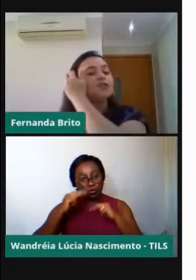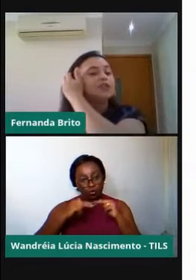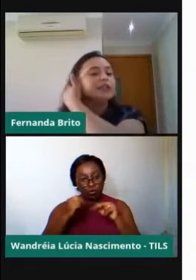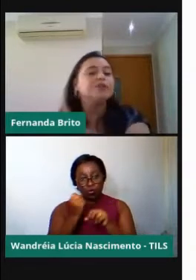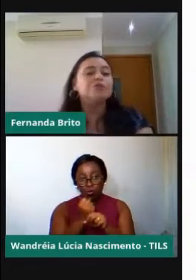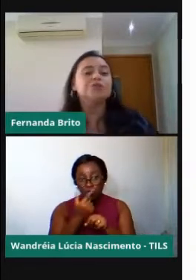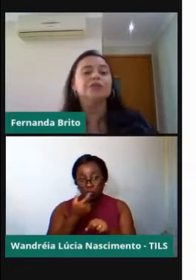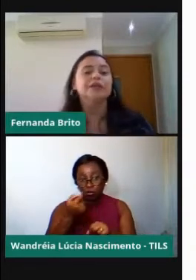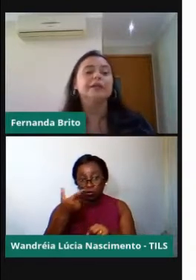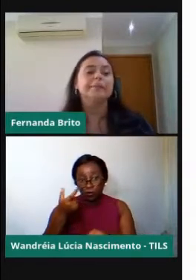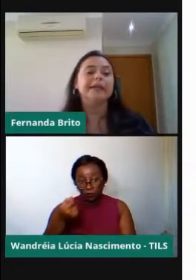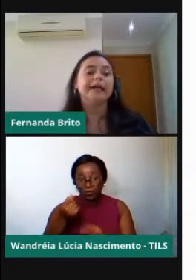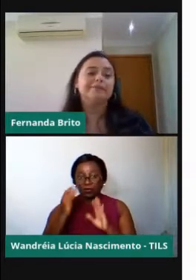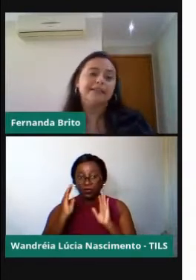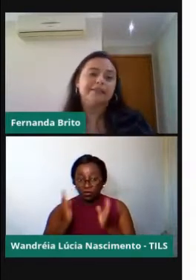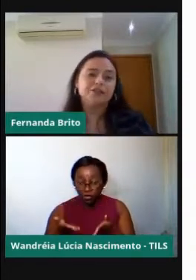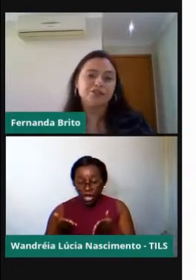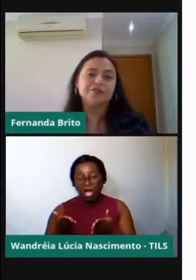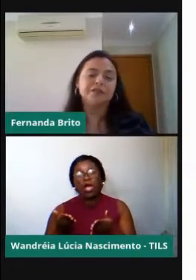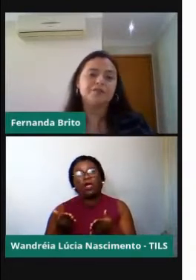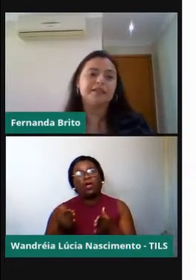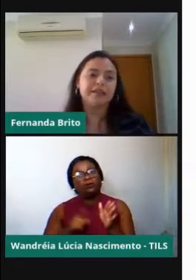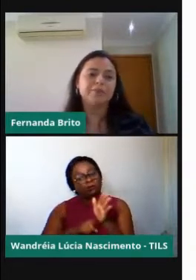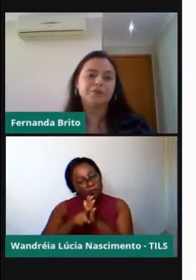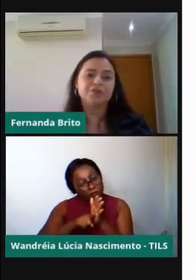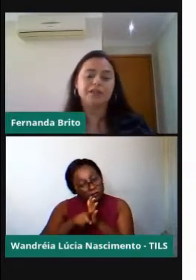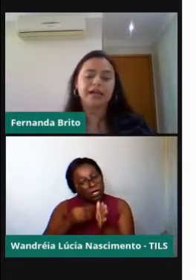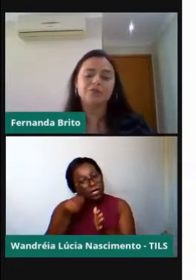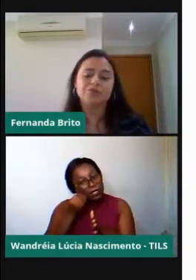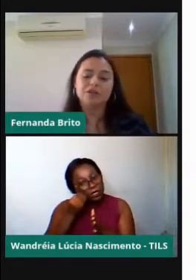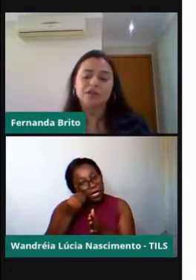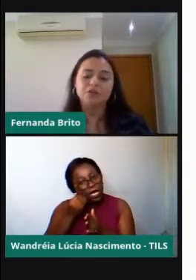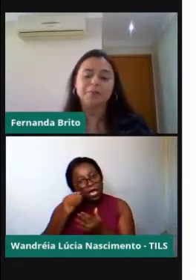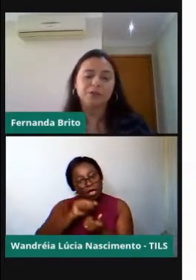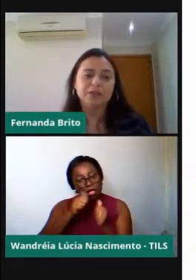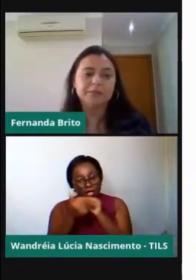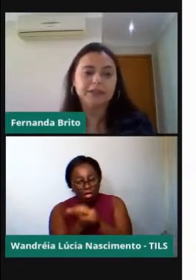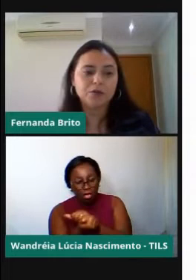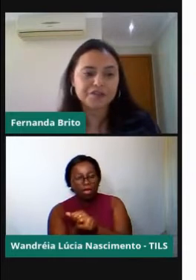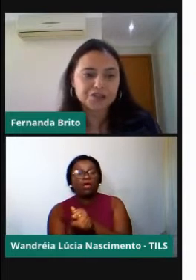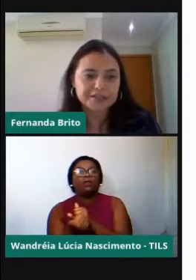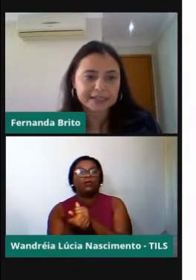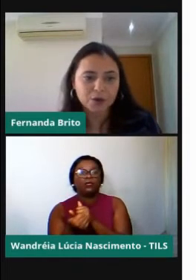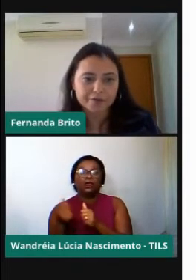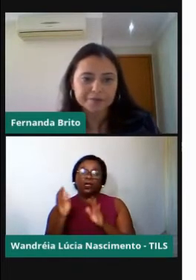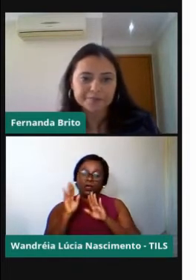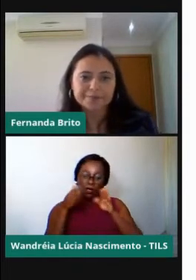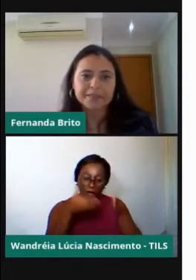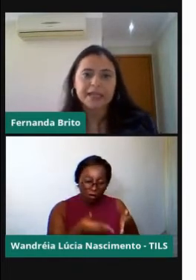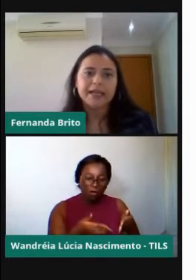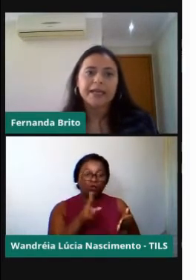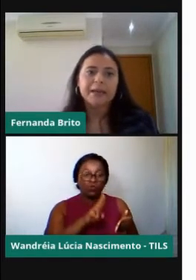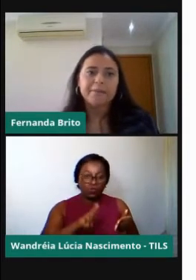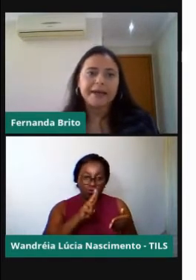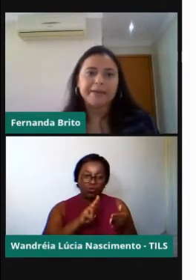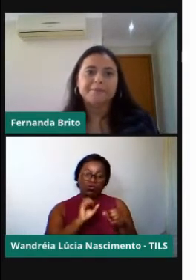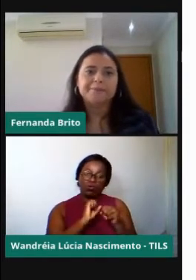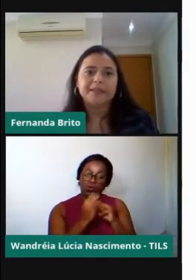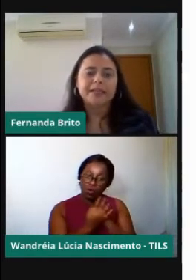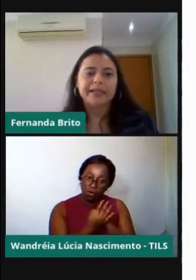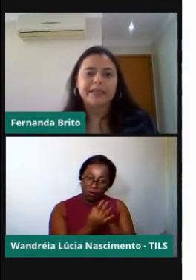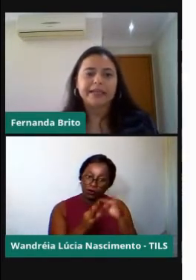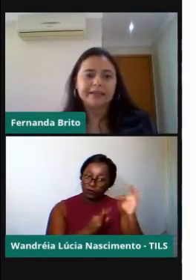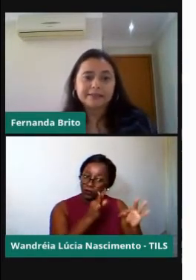em ensaios clínicos para tentativa, então, de serem reposicionados no panorama da Covid-19.